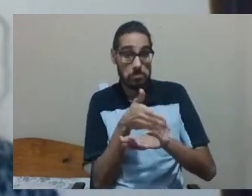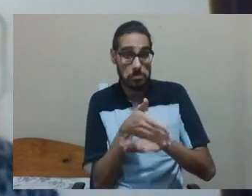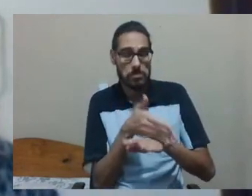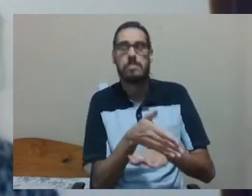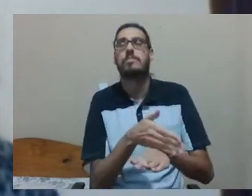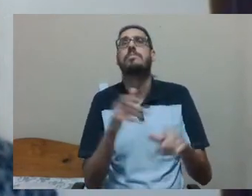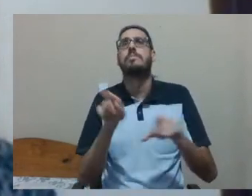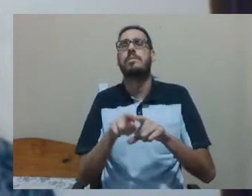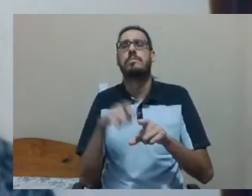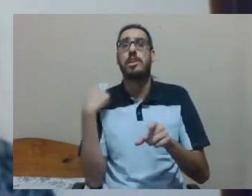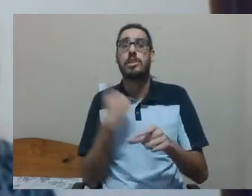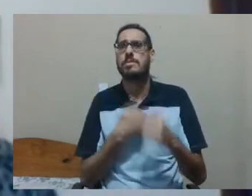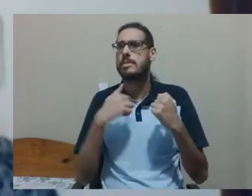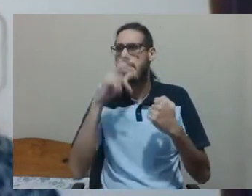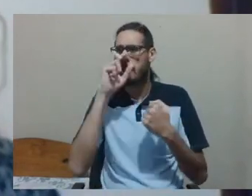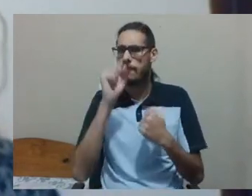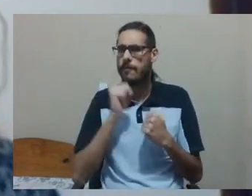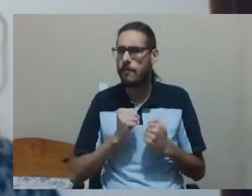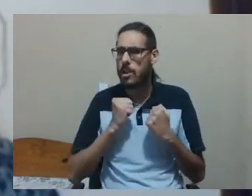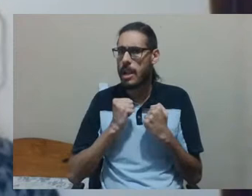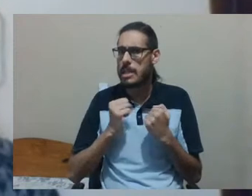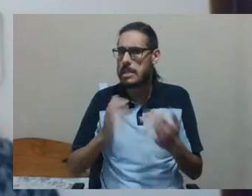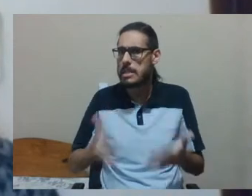fortalecer cada vez mais